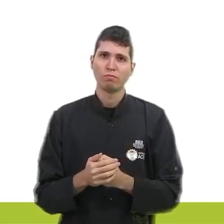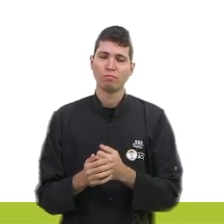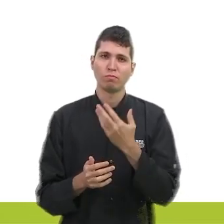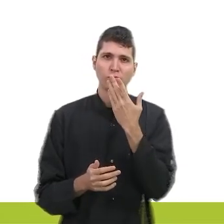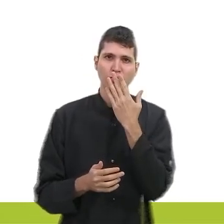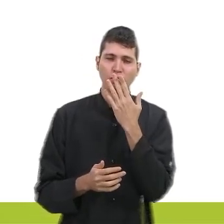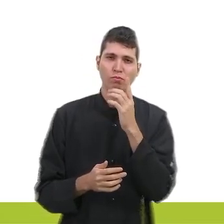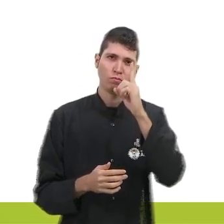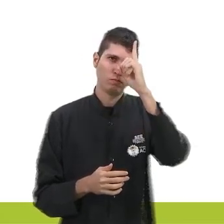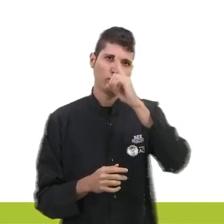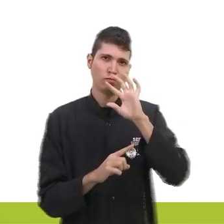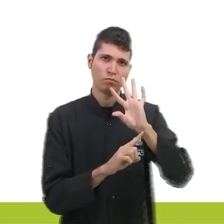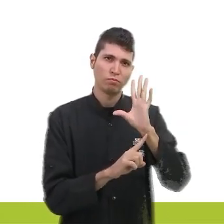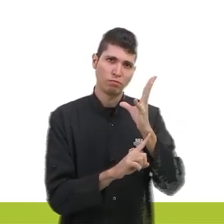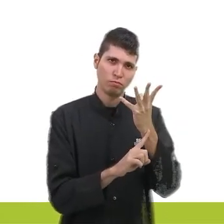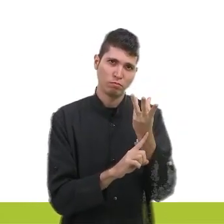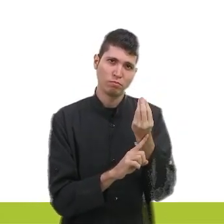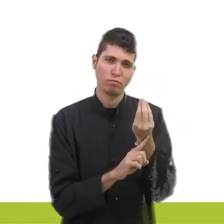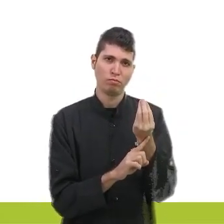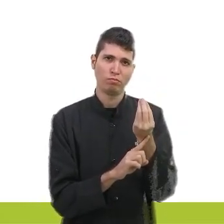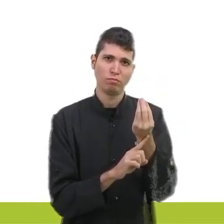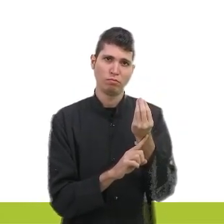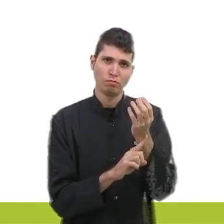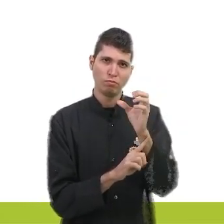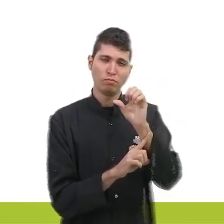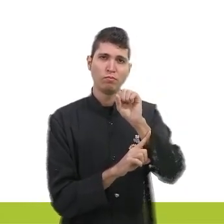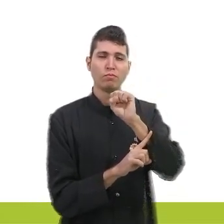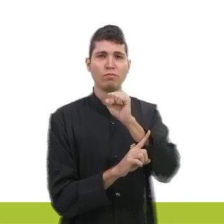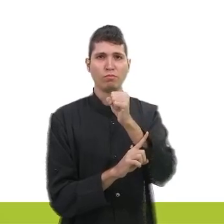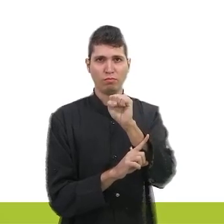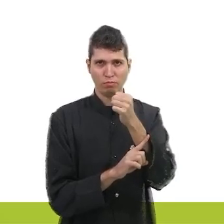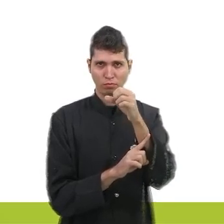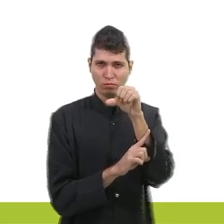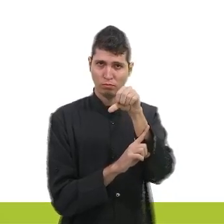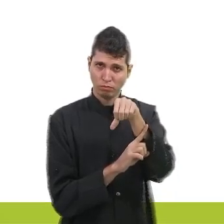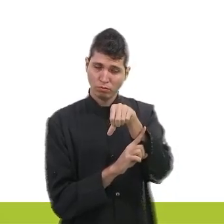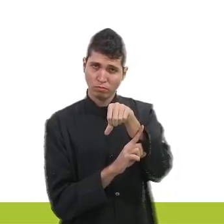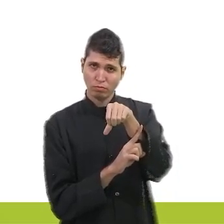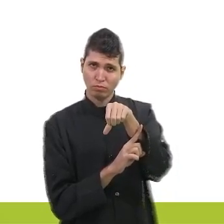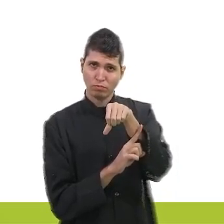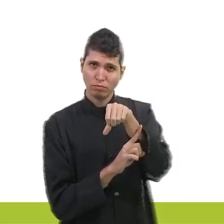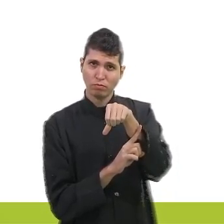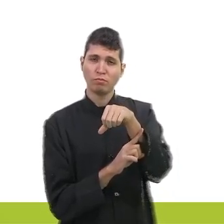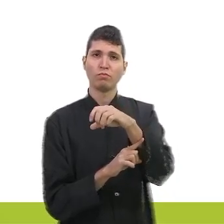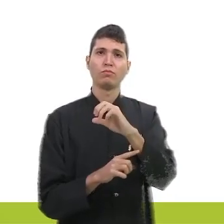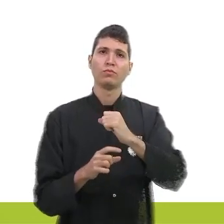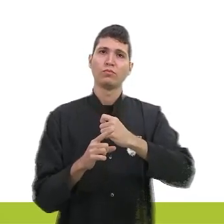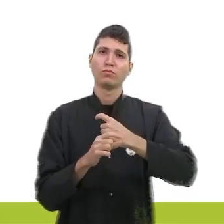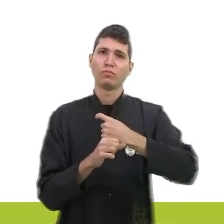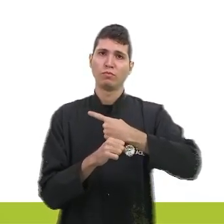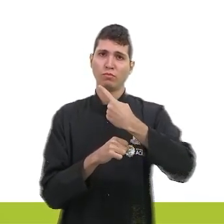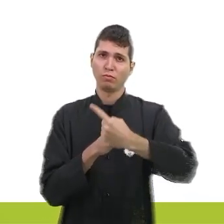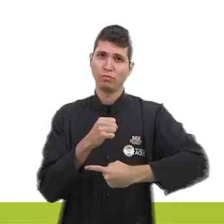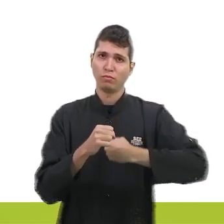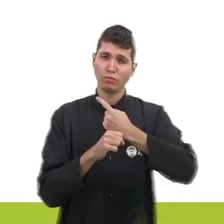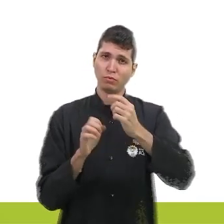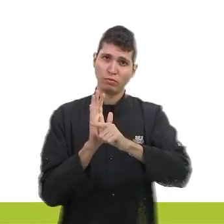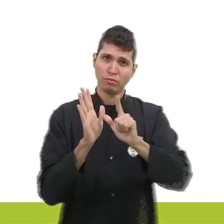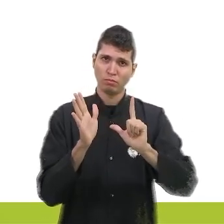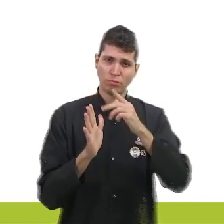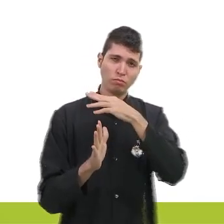frase desse artista. Mas o caminho que sigo, tenho de manter. Se não fizer nada, se